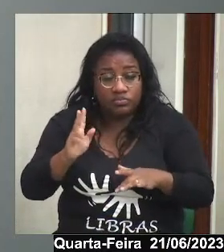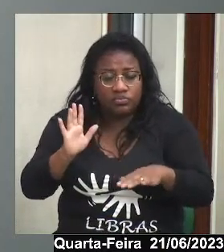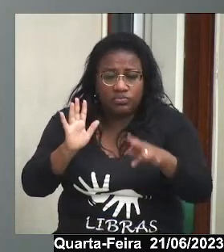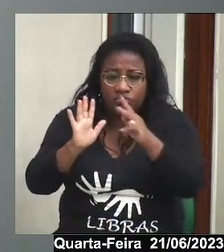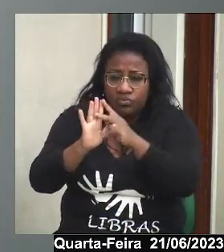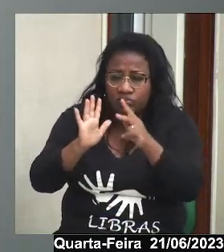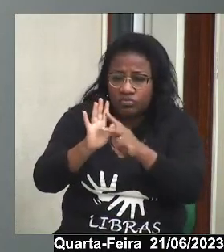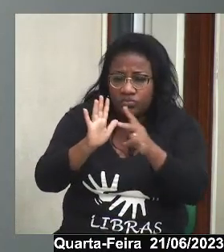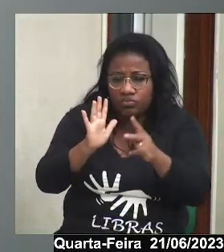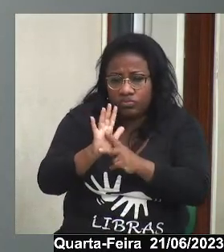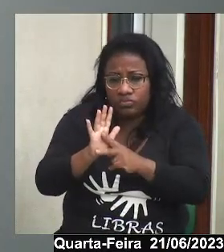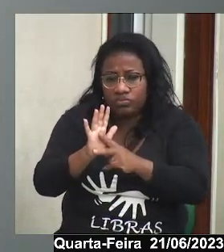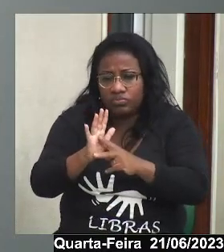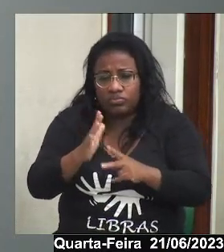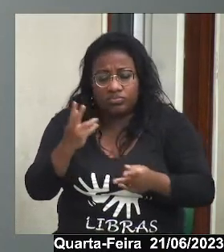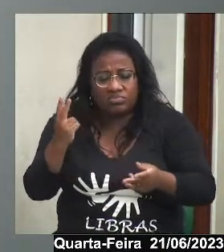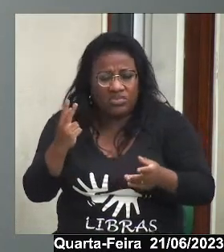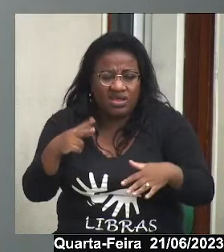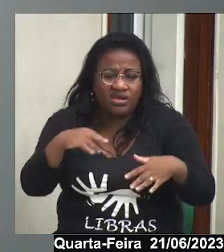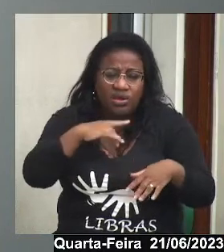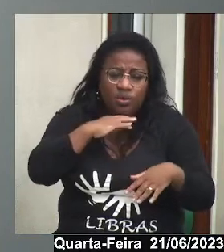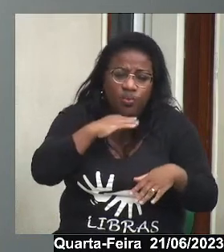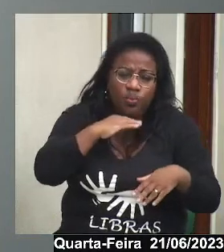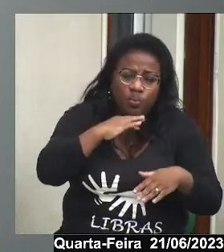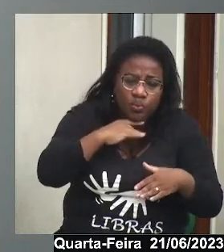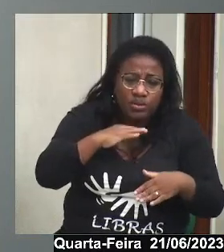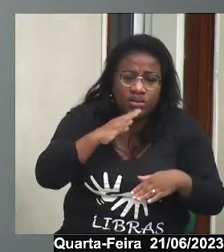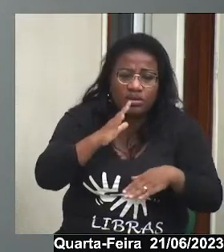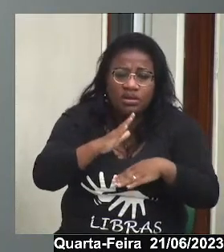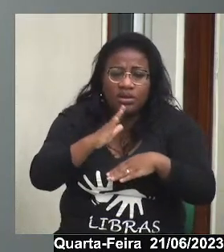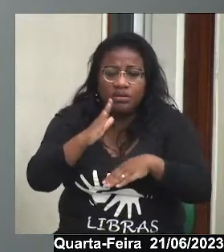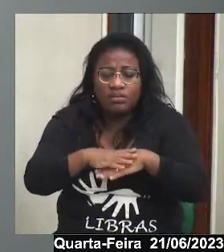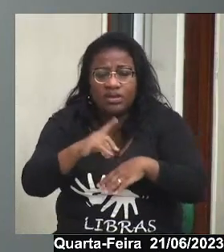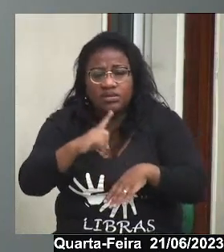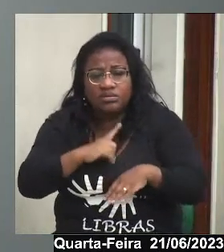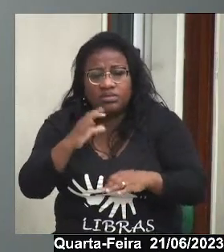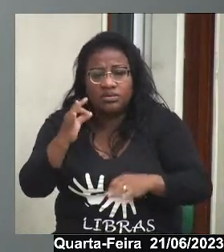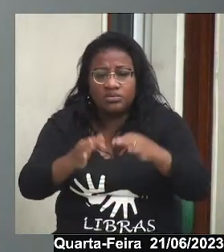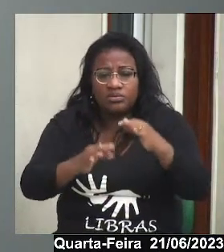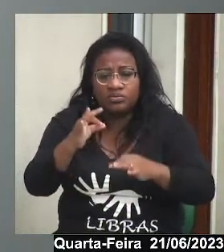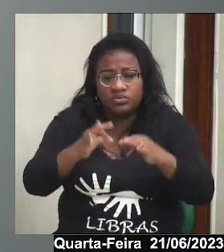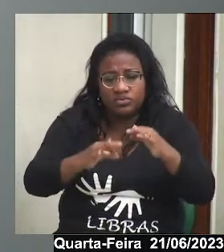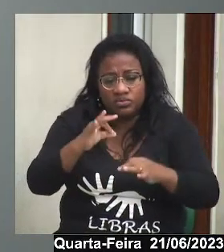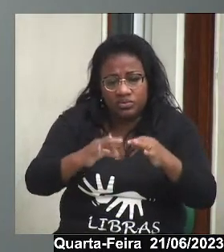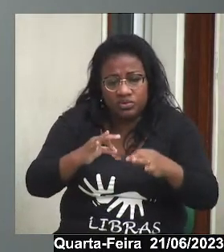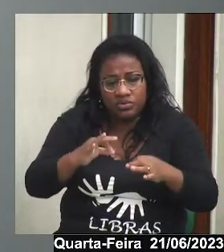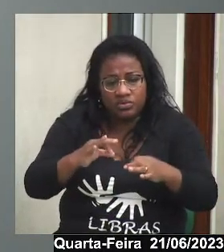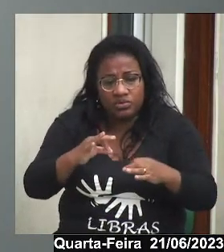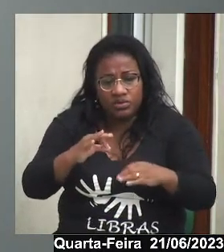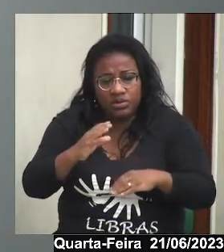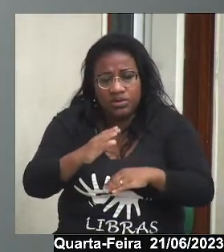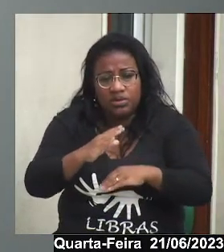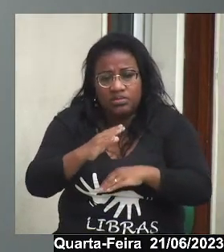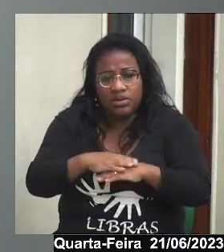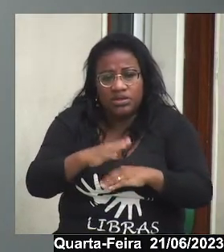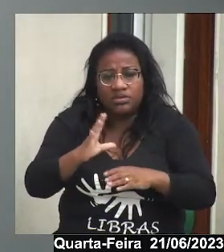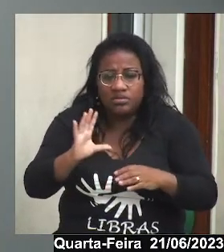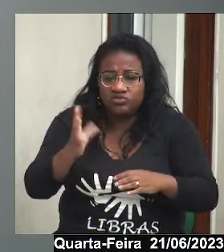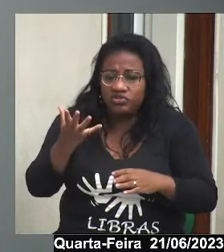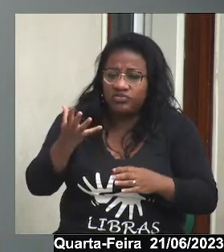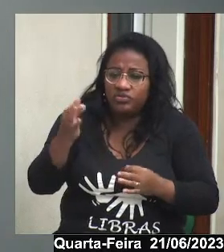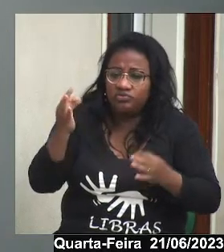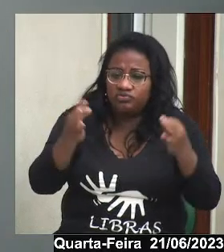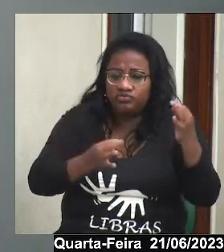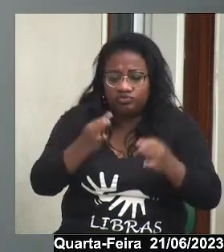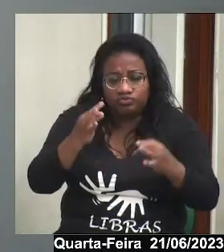um projeto que era desastroso para a carreira dos guardas e que tiveram que lutar na justiça para derrubar esse projeto. Eu achava que nada